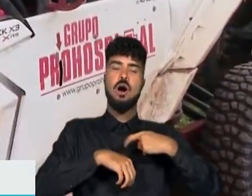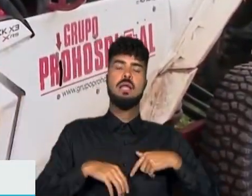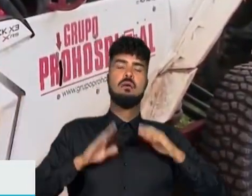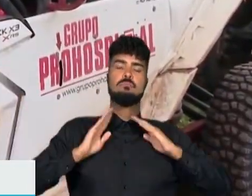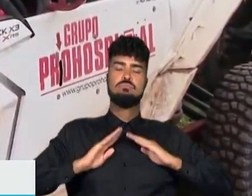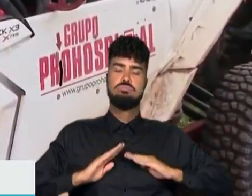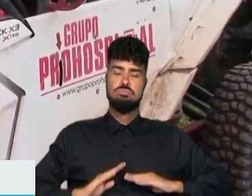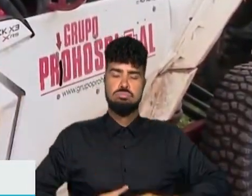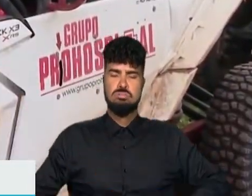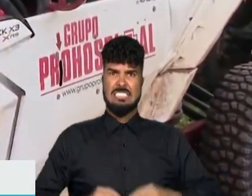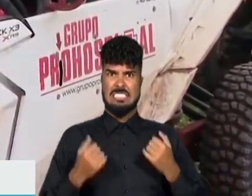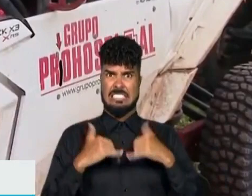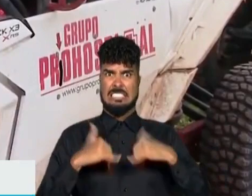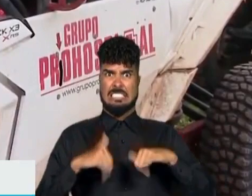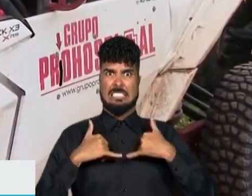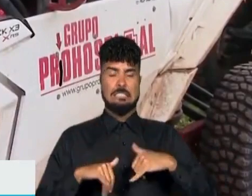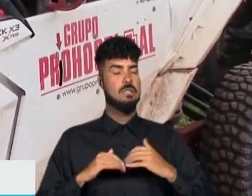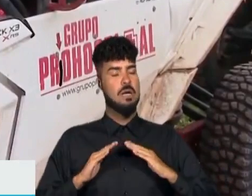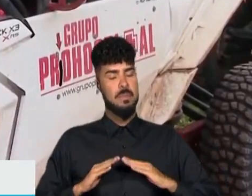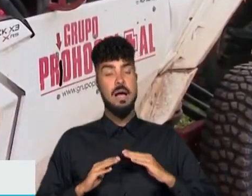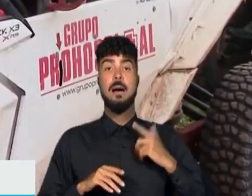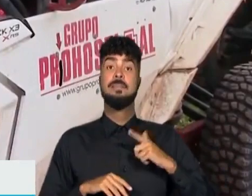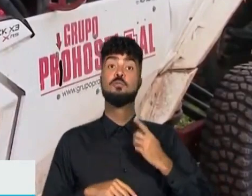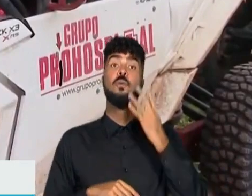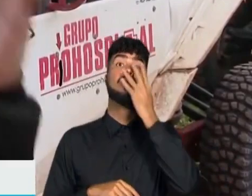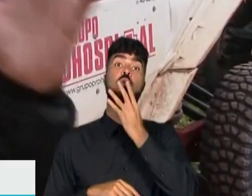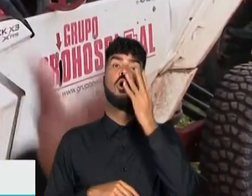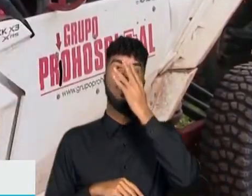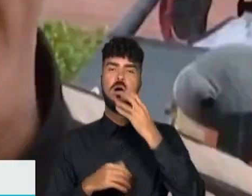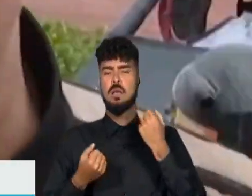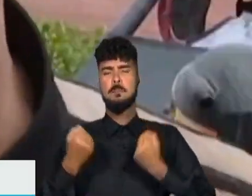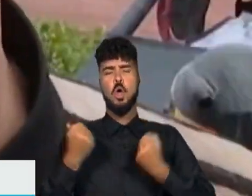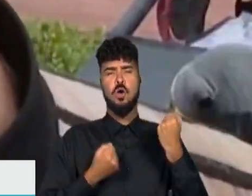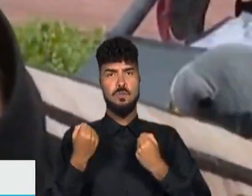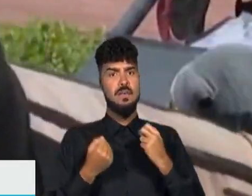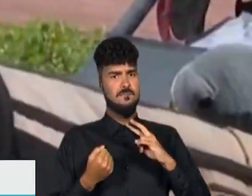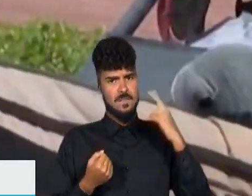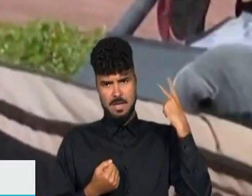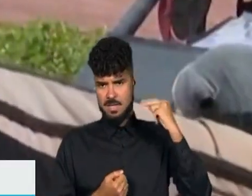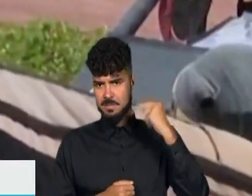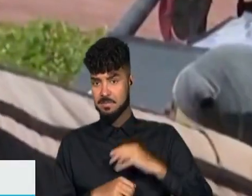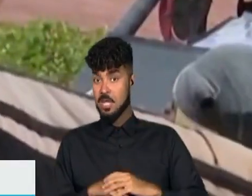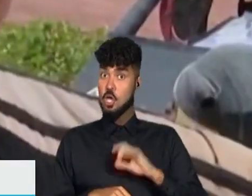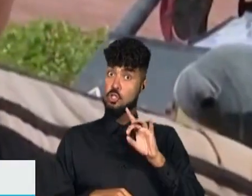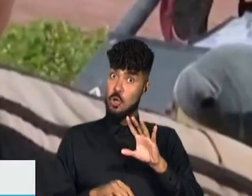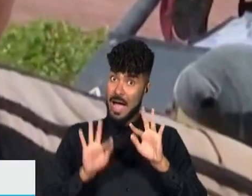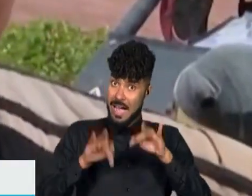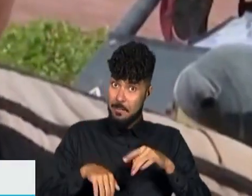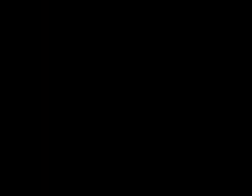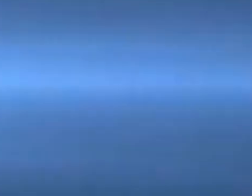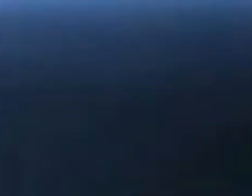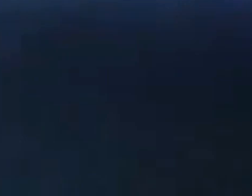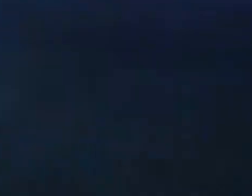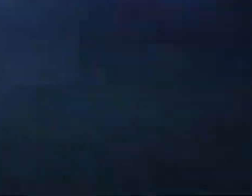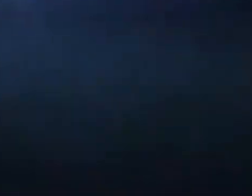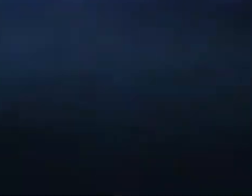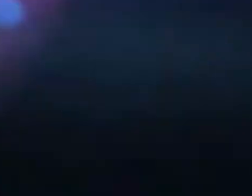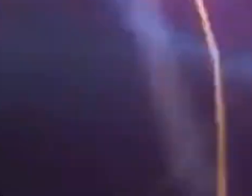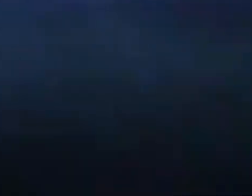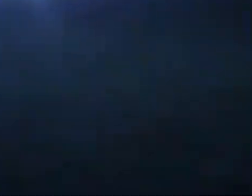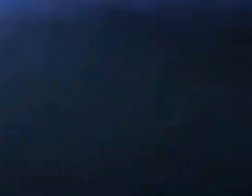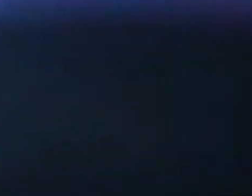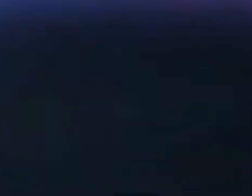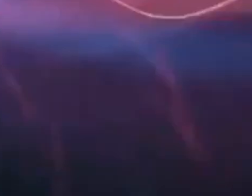se acalmar, porque ainda tem mais 4 horas de prova, né? Então o bicho ainda vai pegar. Só acaba quando o juiz apita, né?